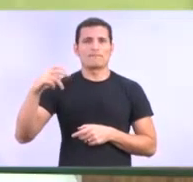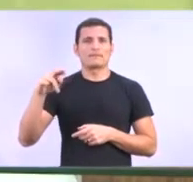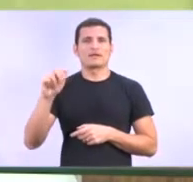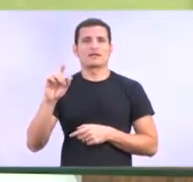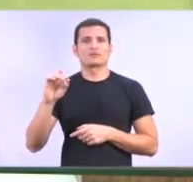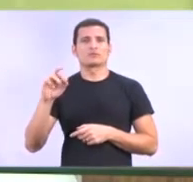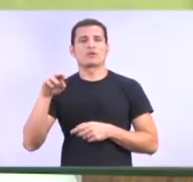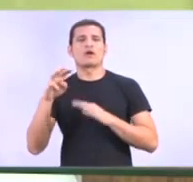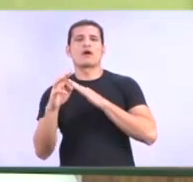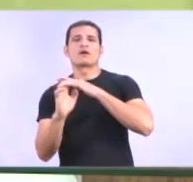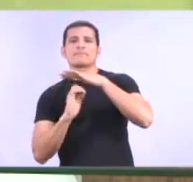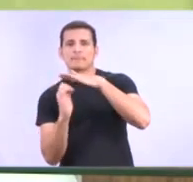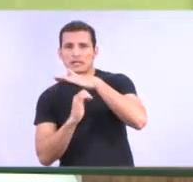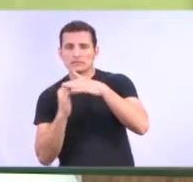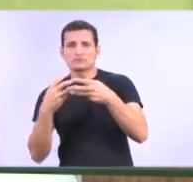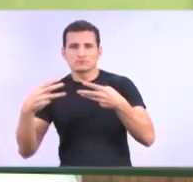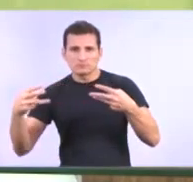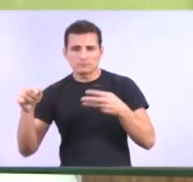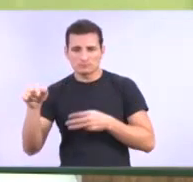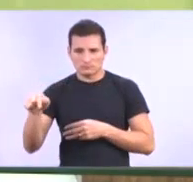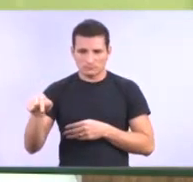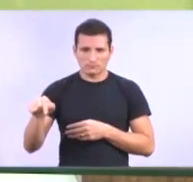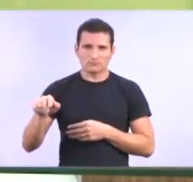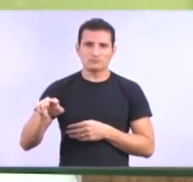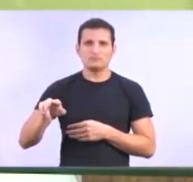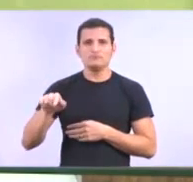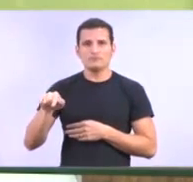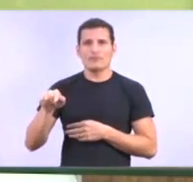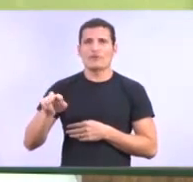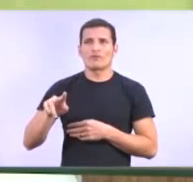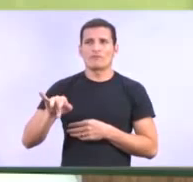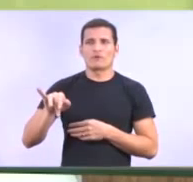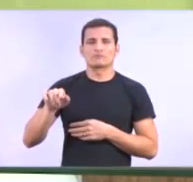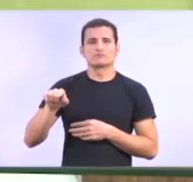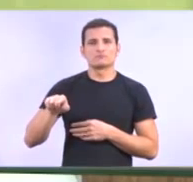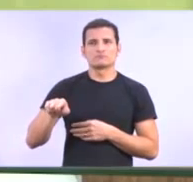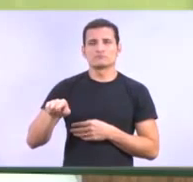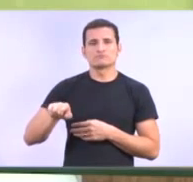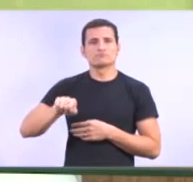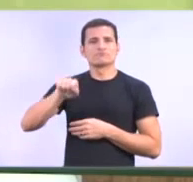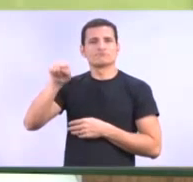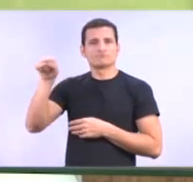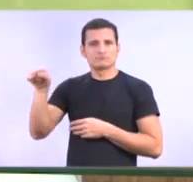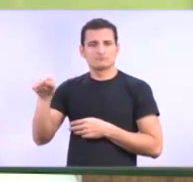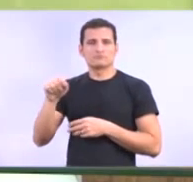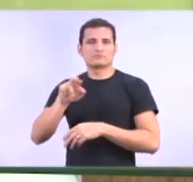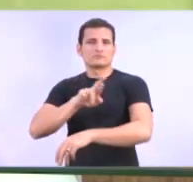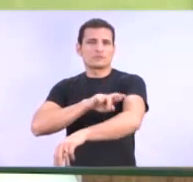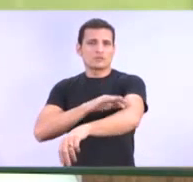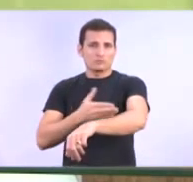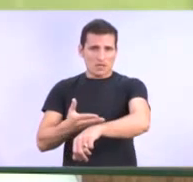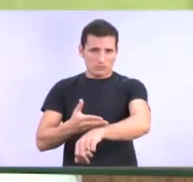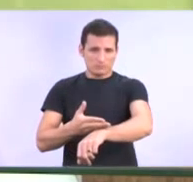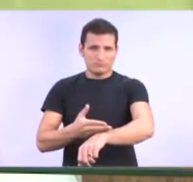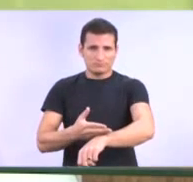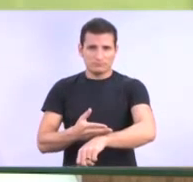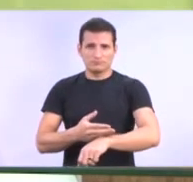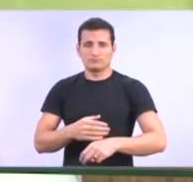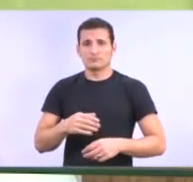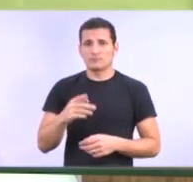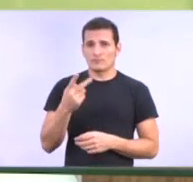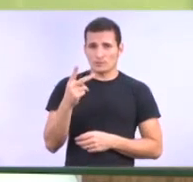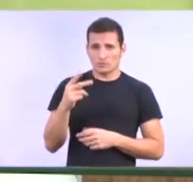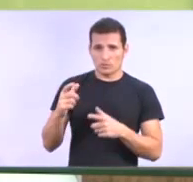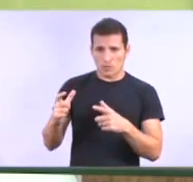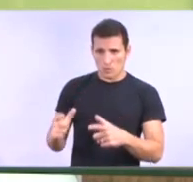operadora que você vai fazer a sua conexão lá, no caso, para Rio Branco. Essa conexão entre a sua rede